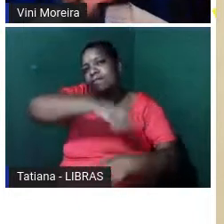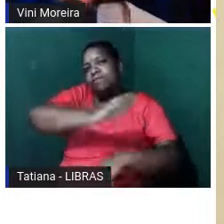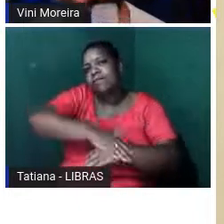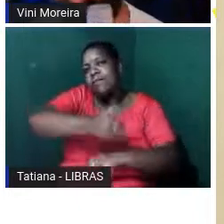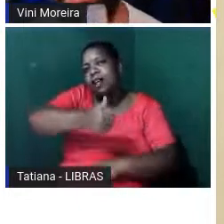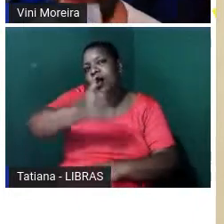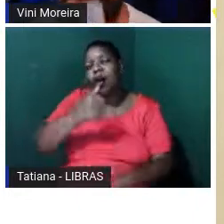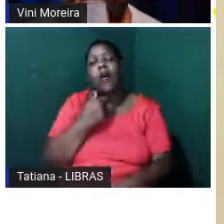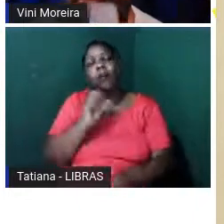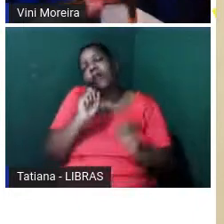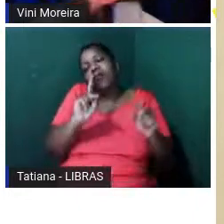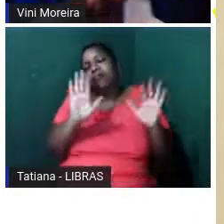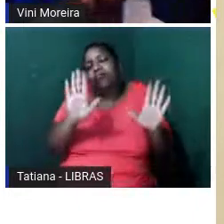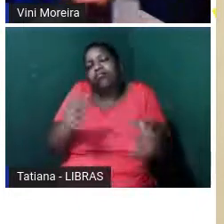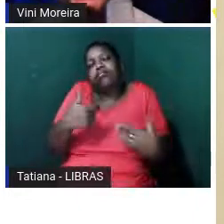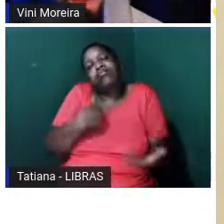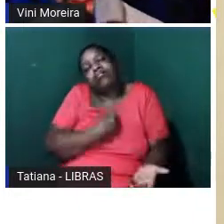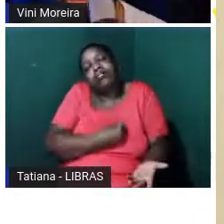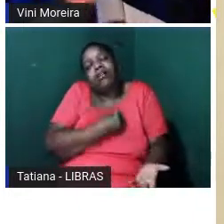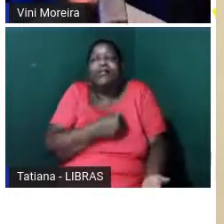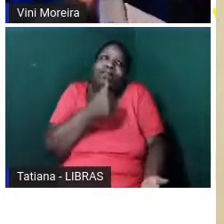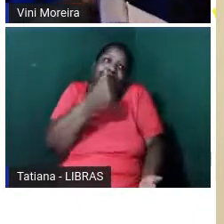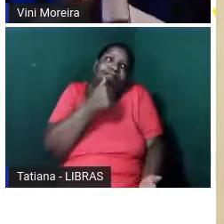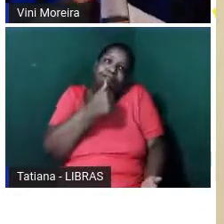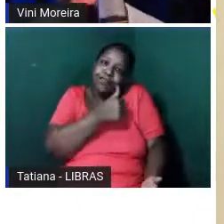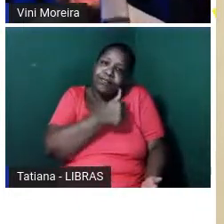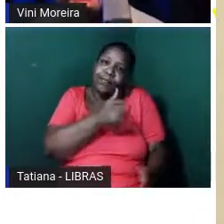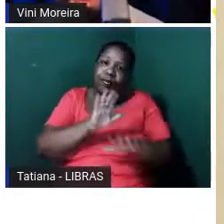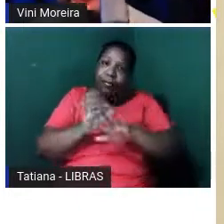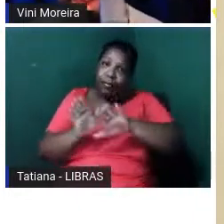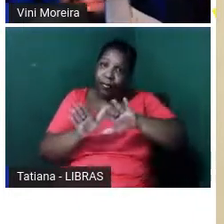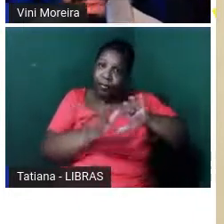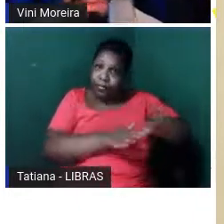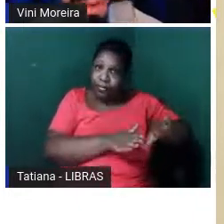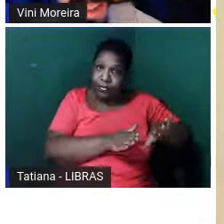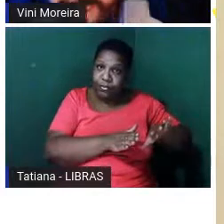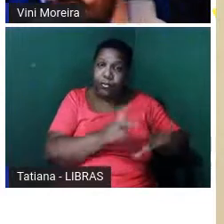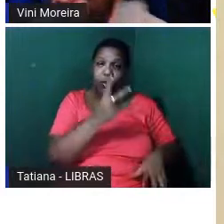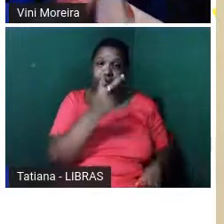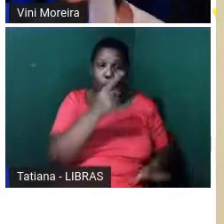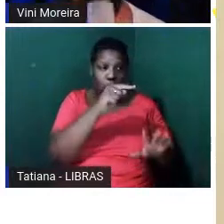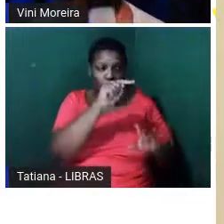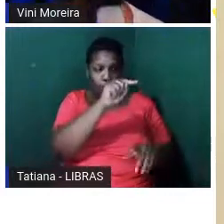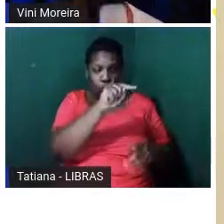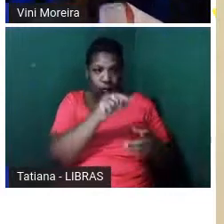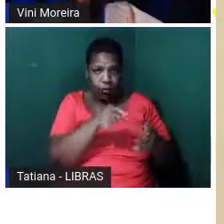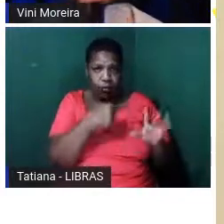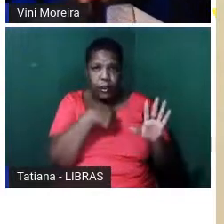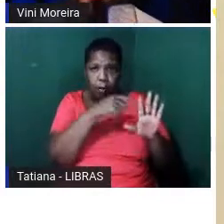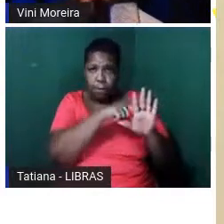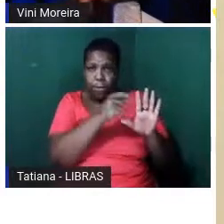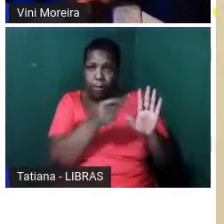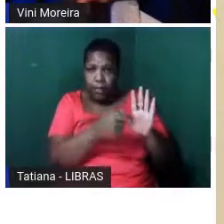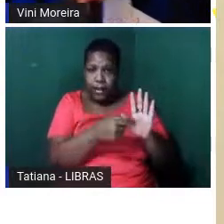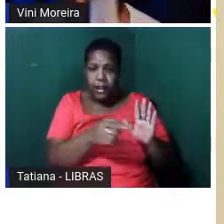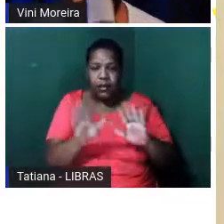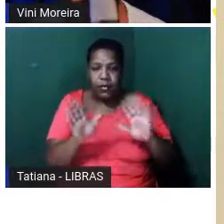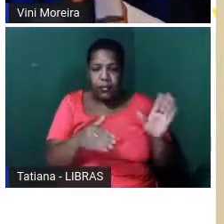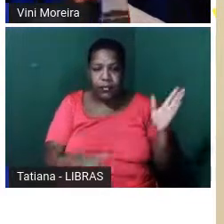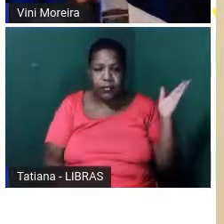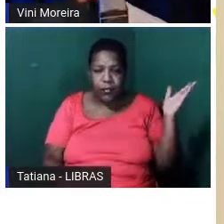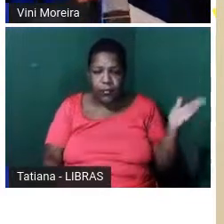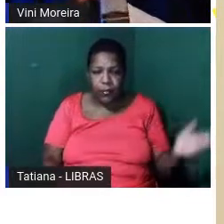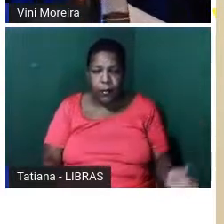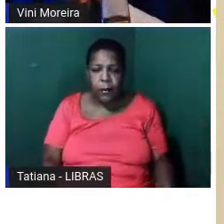mas tudo bem Porque a vida é isso aí tirando essas duas esses: aí da nossa frente